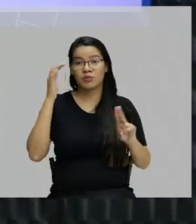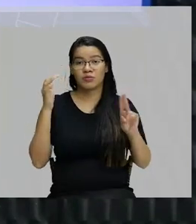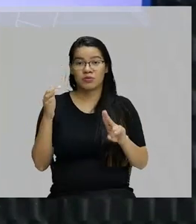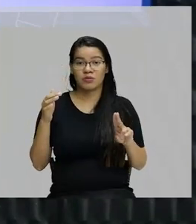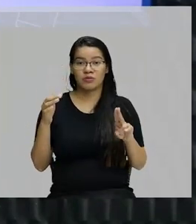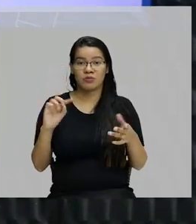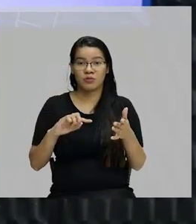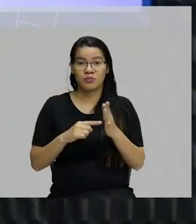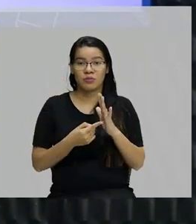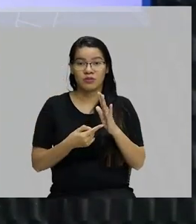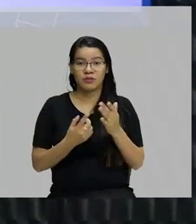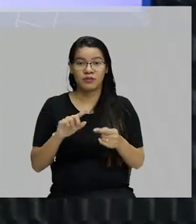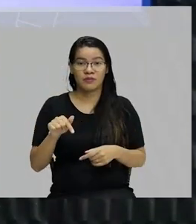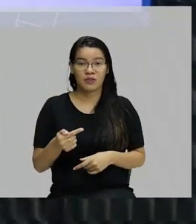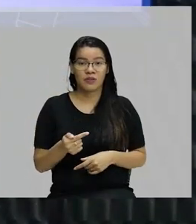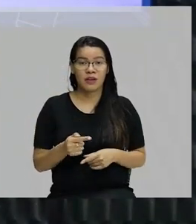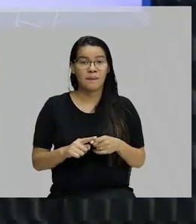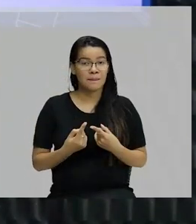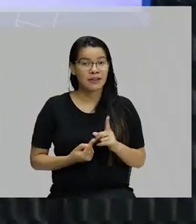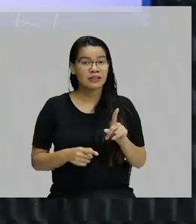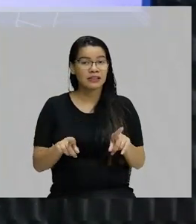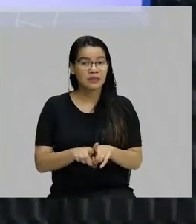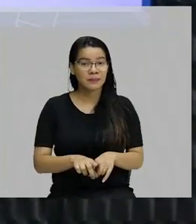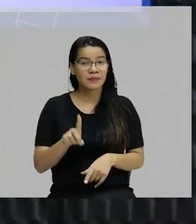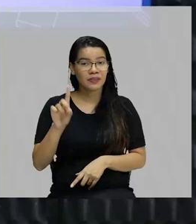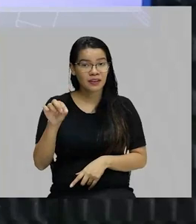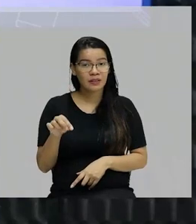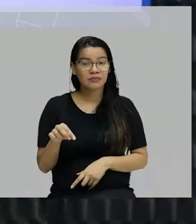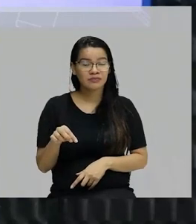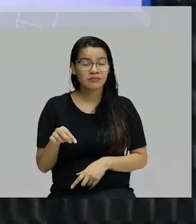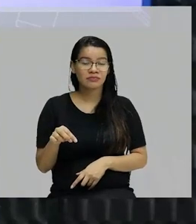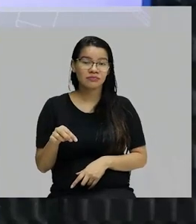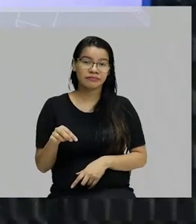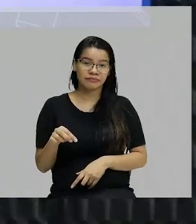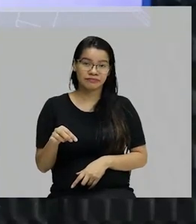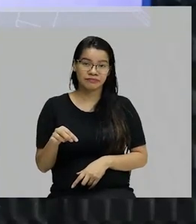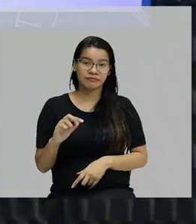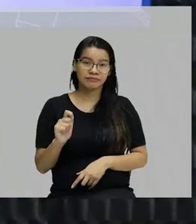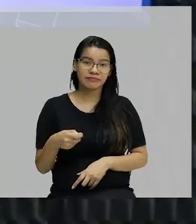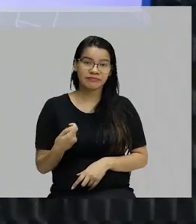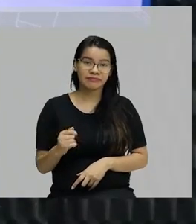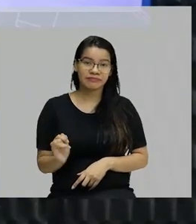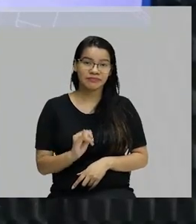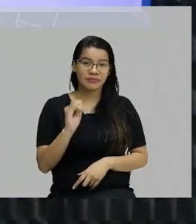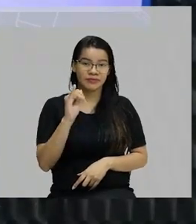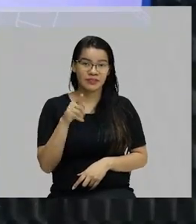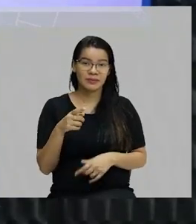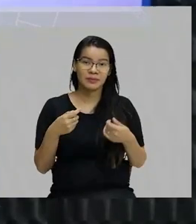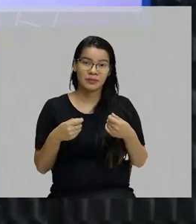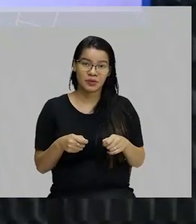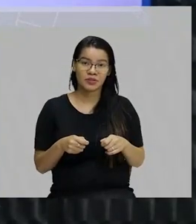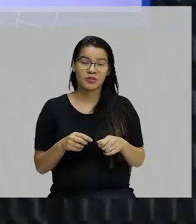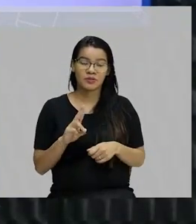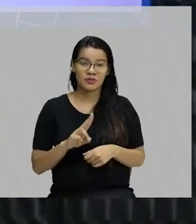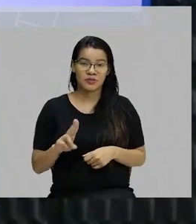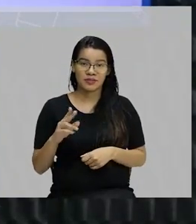né mas ele também é um sinal muito importante vocês podem estar inserindo eles aí dentro do texto de vocês de acordo com o